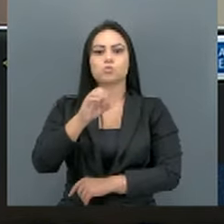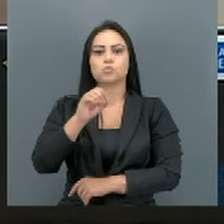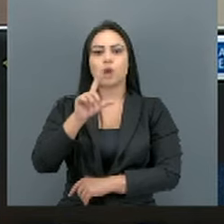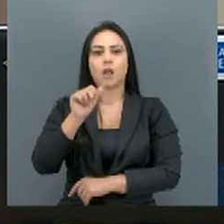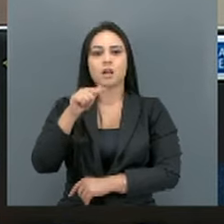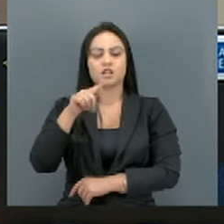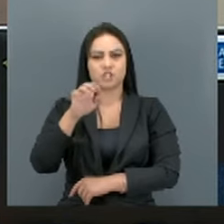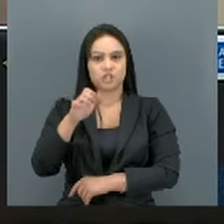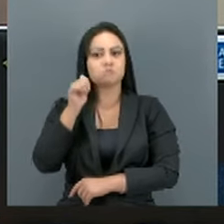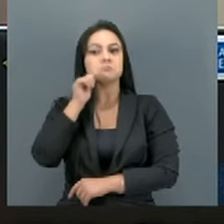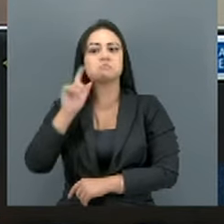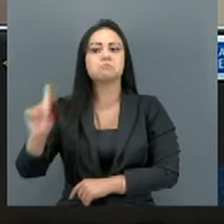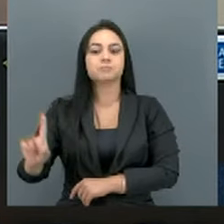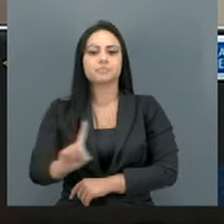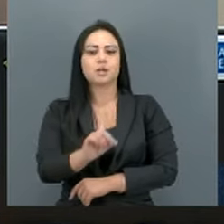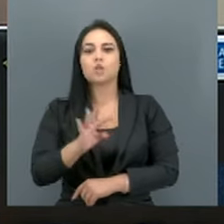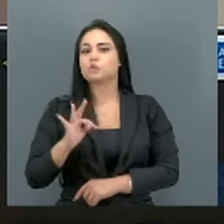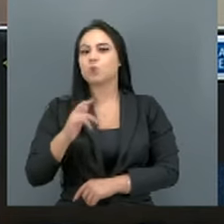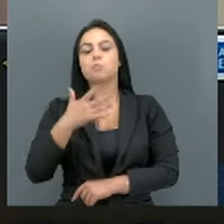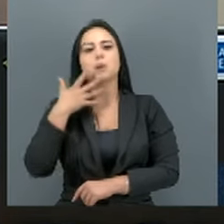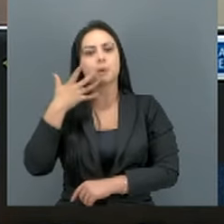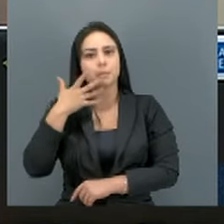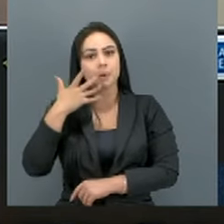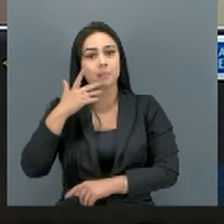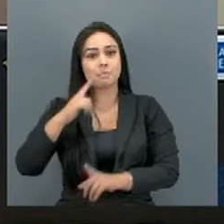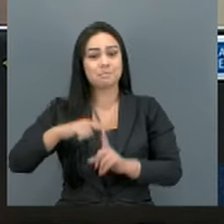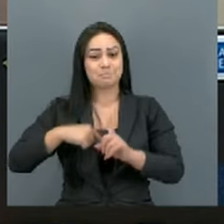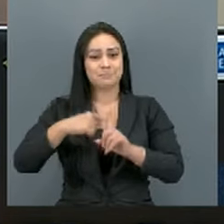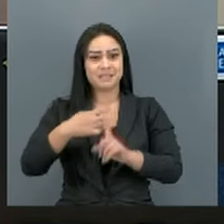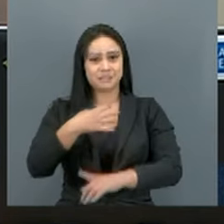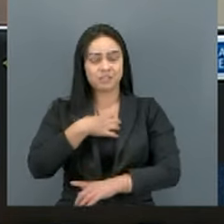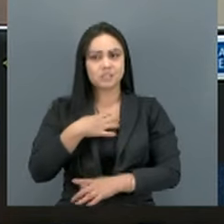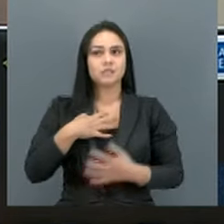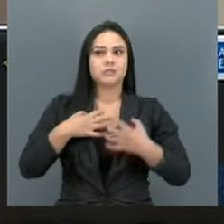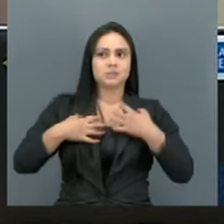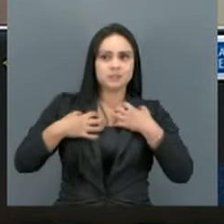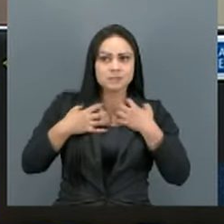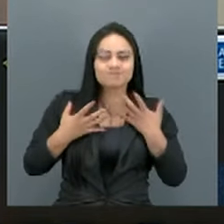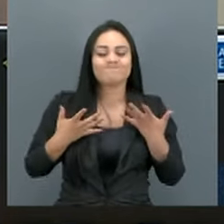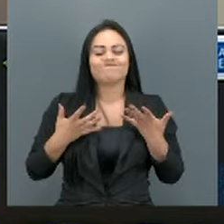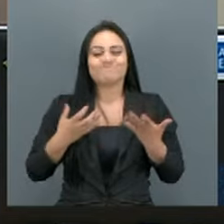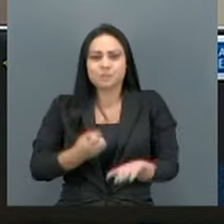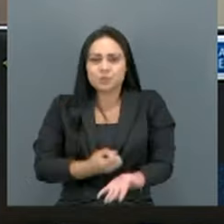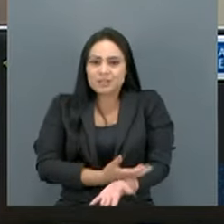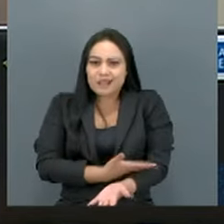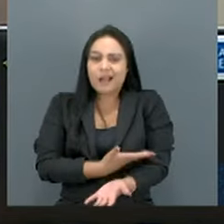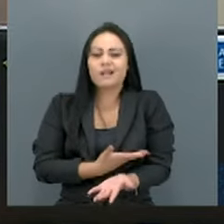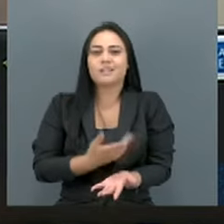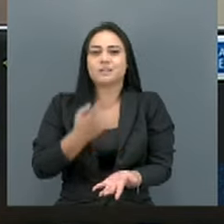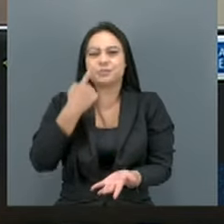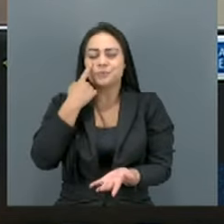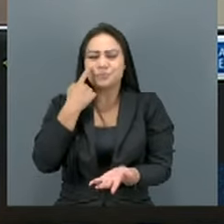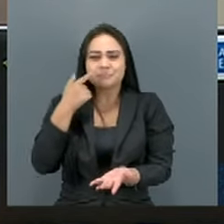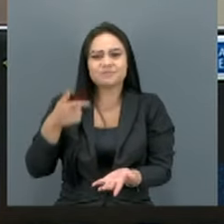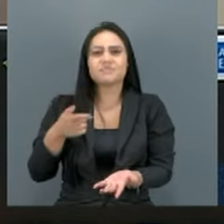que eu acho que de todos os depoimentos foi o que mais nos comoveu. E todos nós ficamos